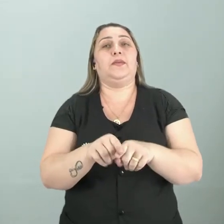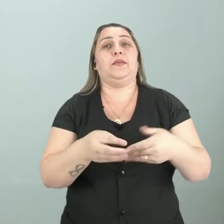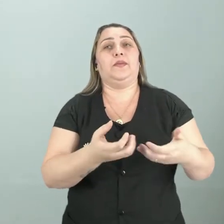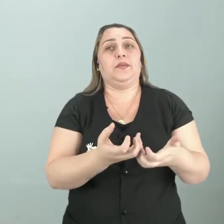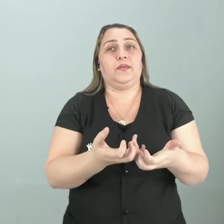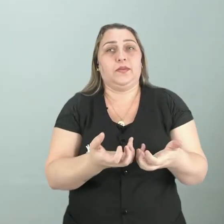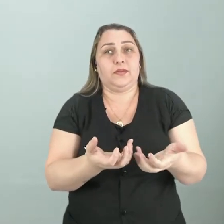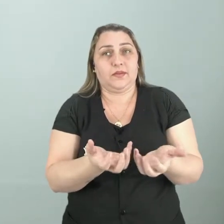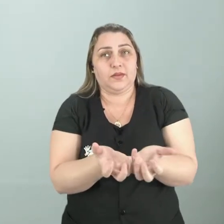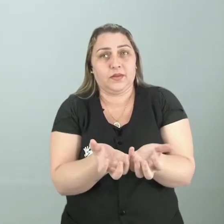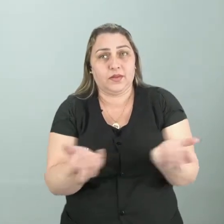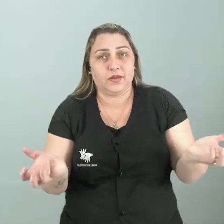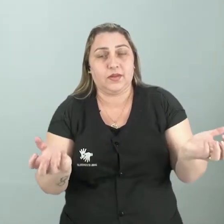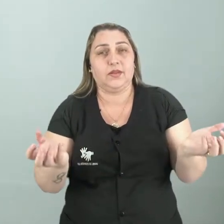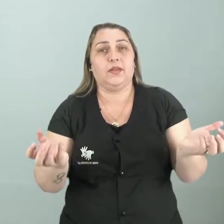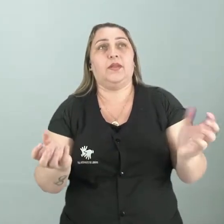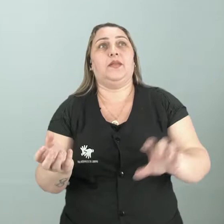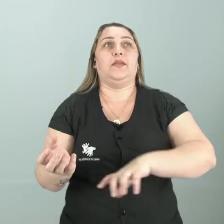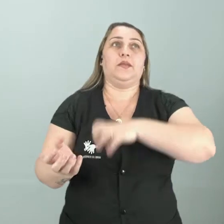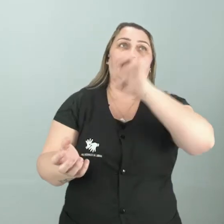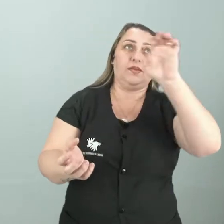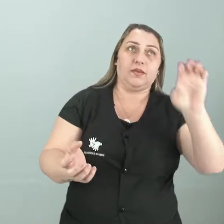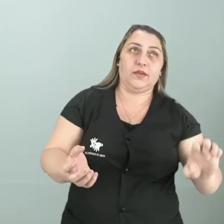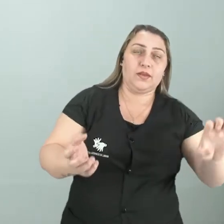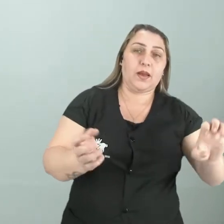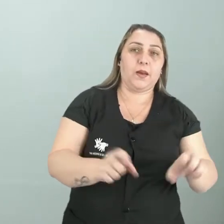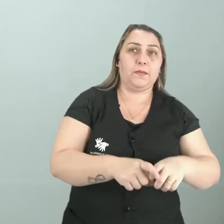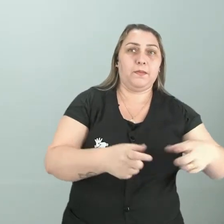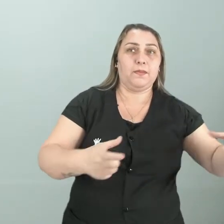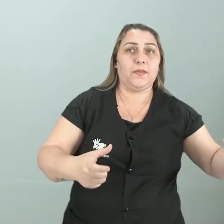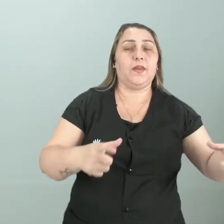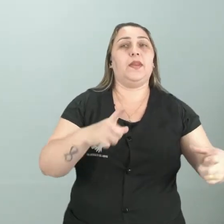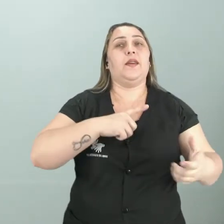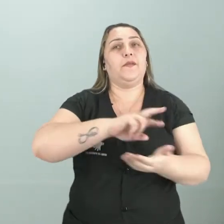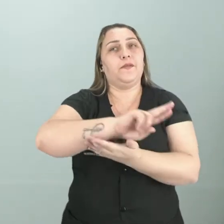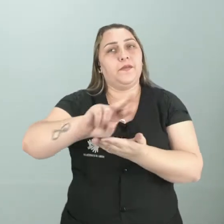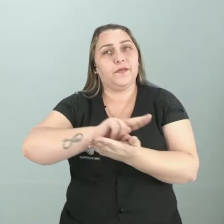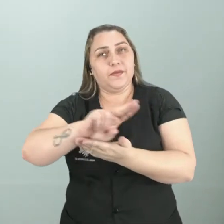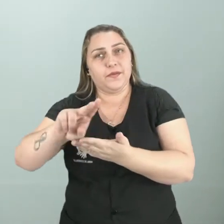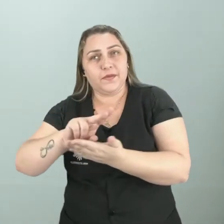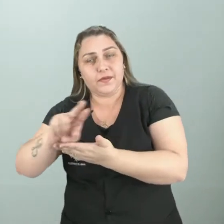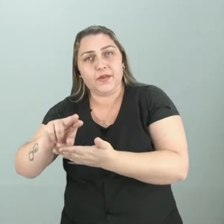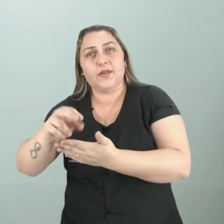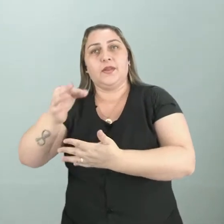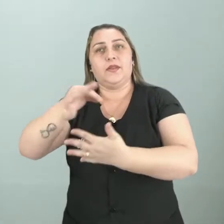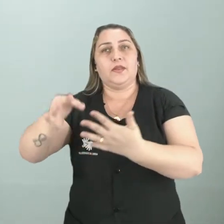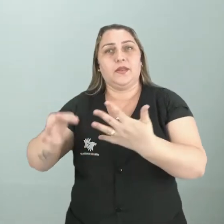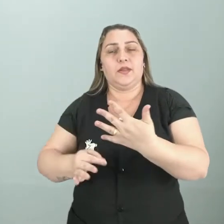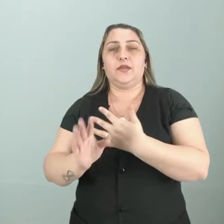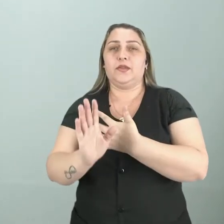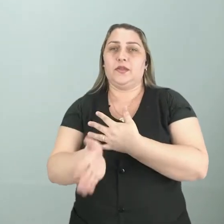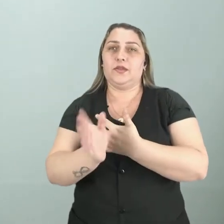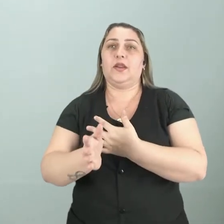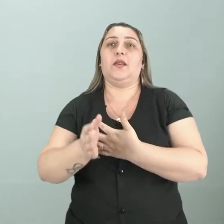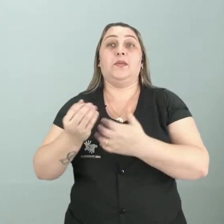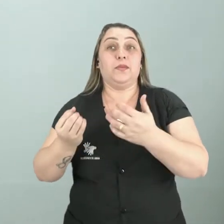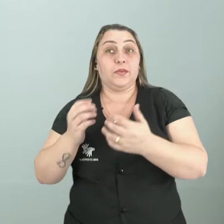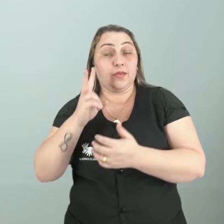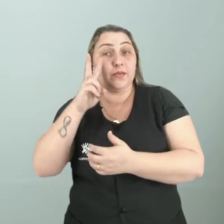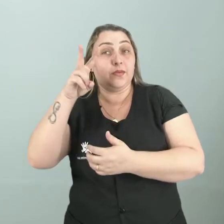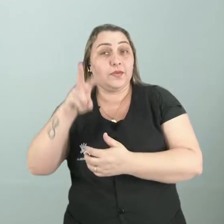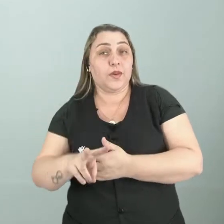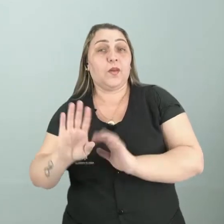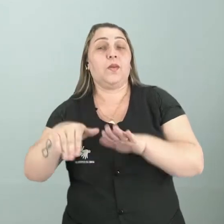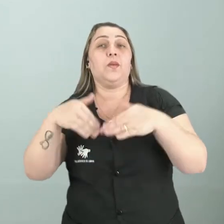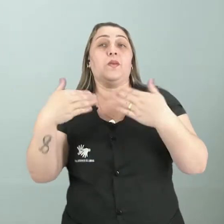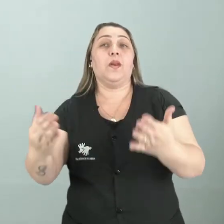está bem aqui do lado desta. É um pouquinho maior e tem vários elementos. Já já nós vamos descobrir quais são